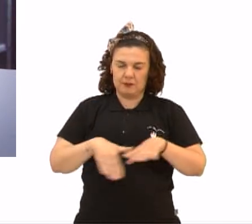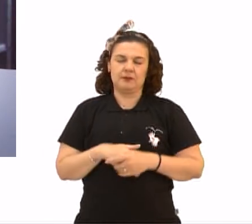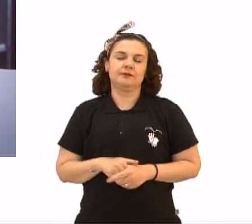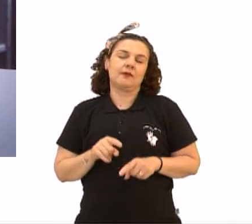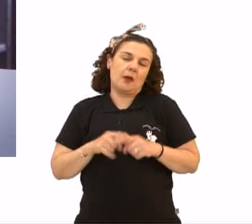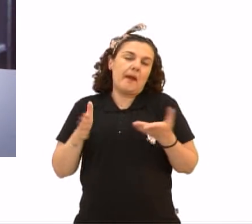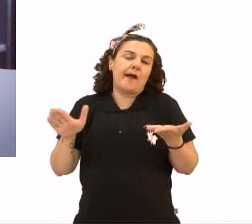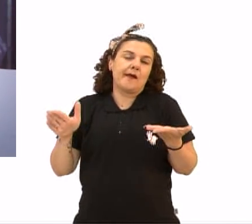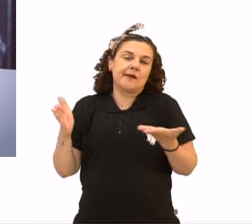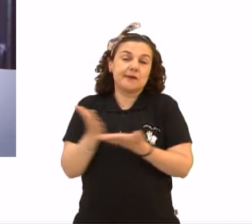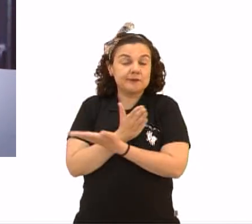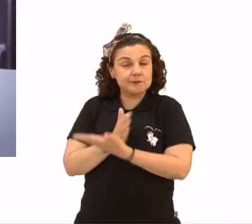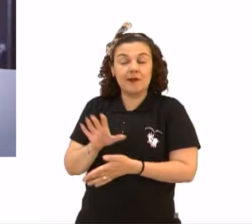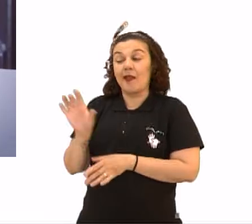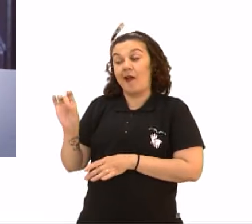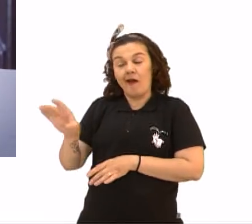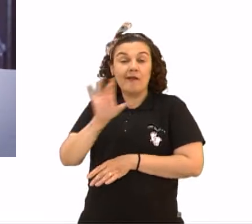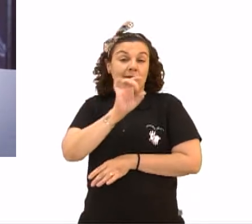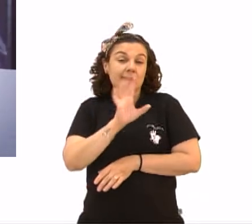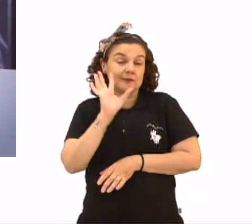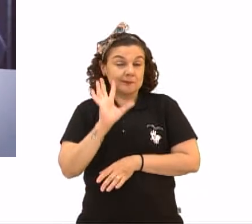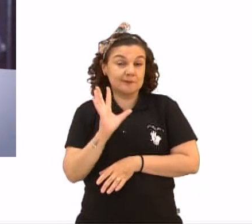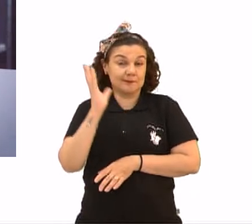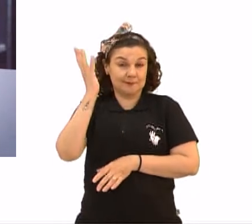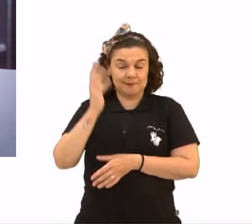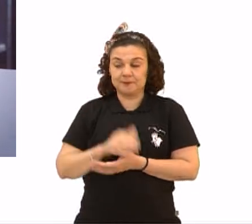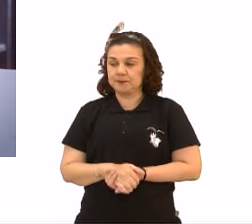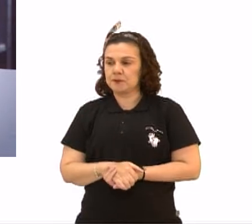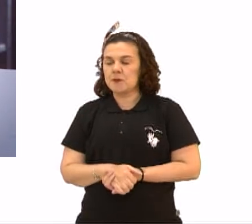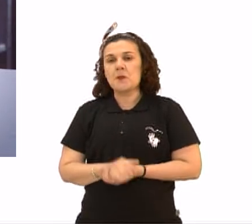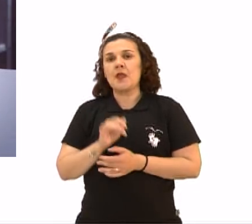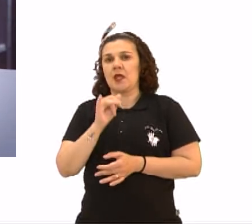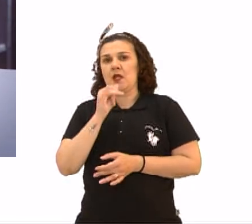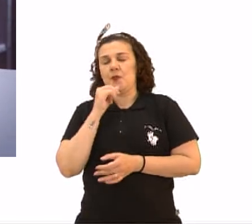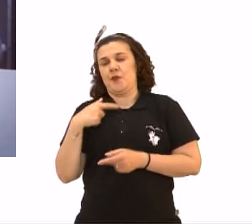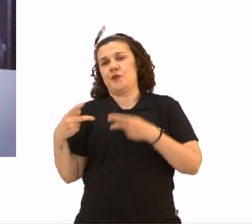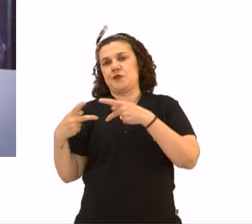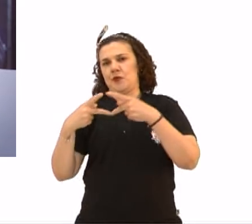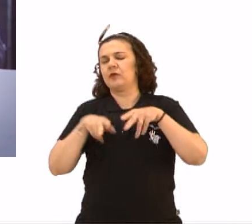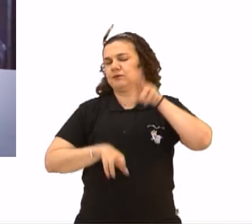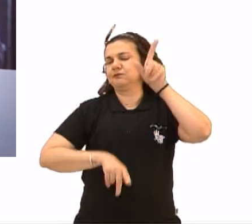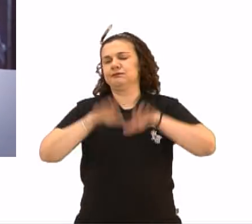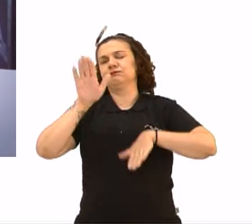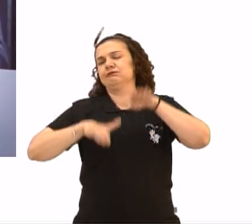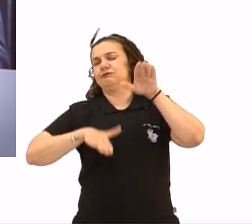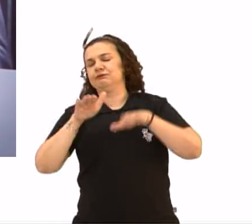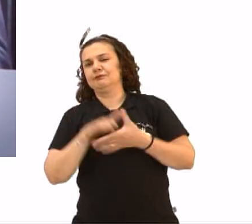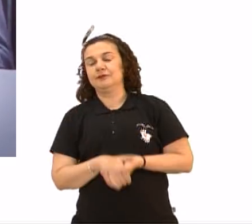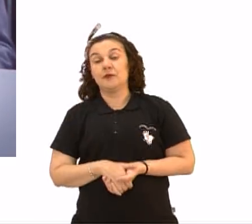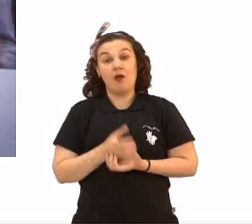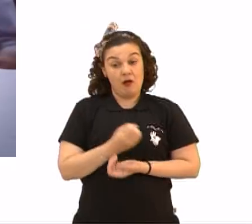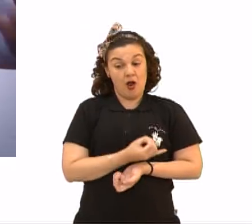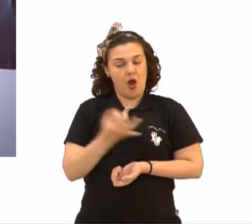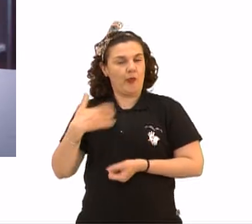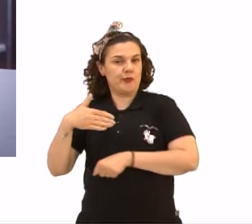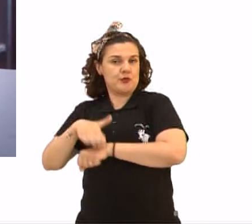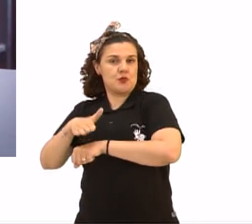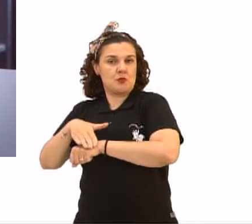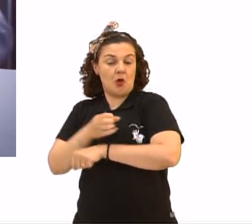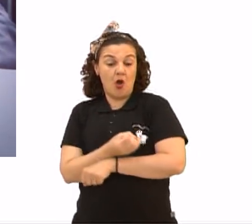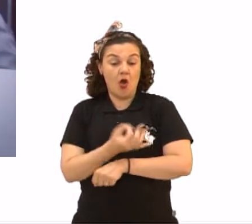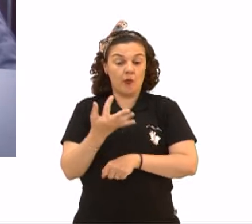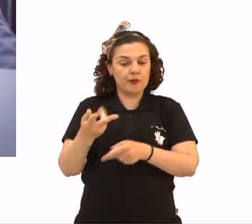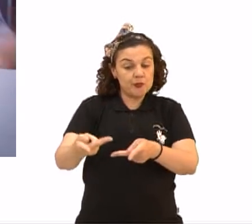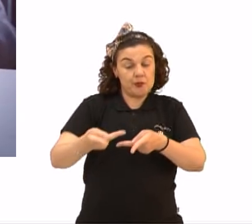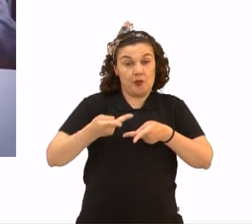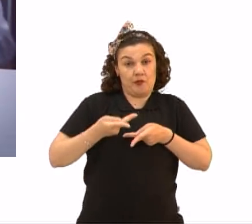Sim. É que nem eu falei, cada caso é um caso. E uma coisa assim, os meus quadrinhos foi muito diversificado, sabe? Alguns foi independente, alguns foi